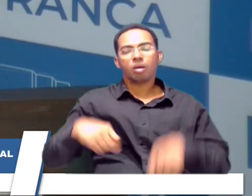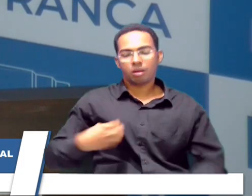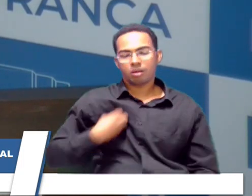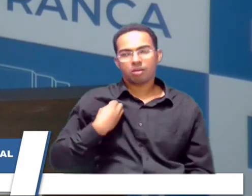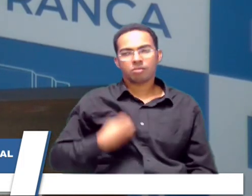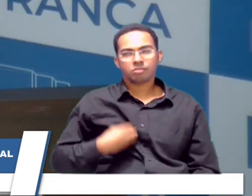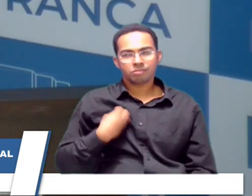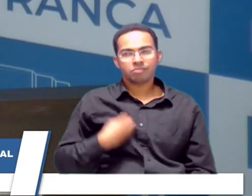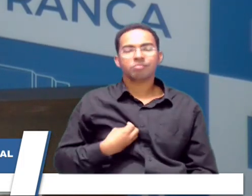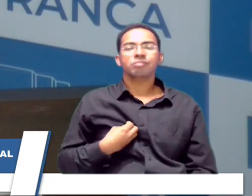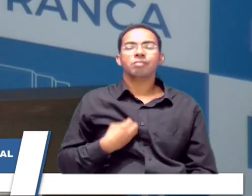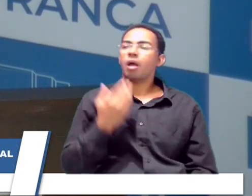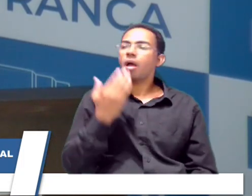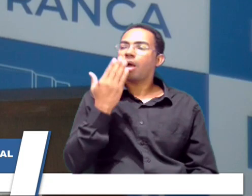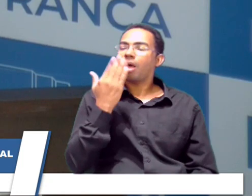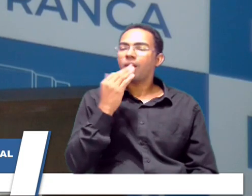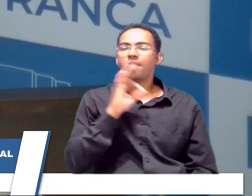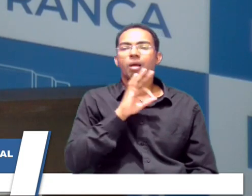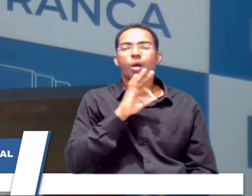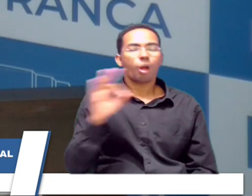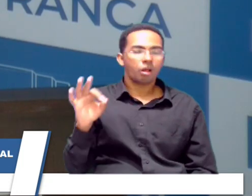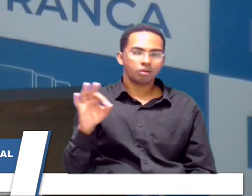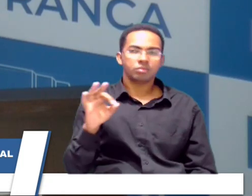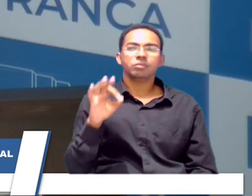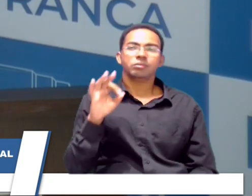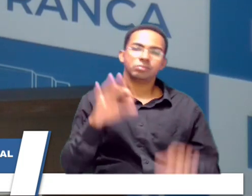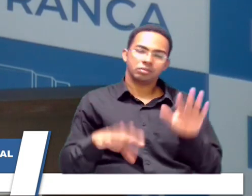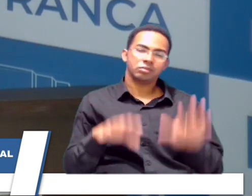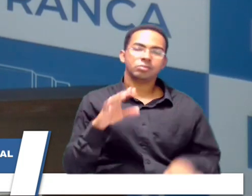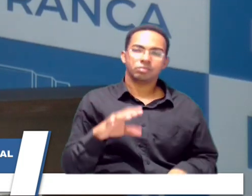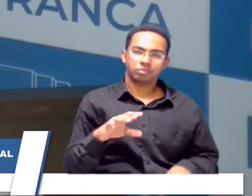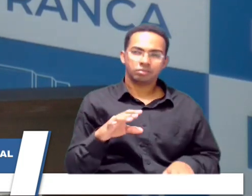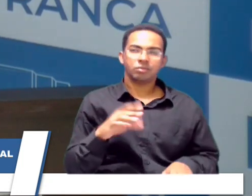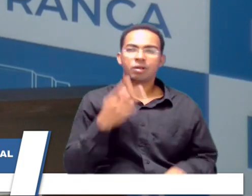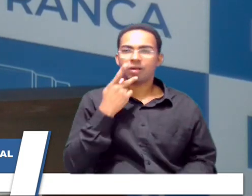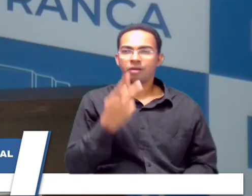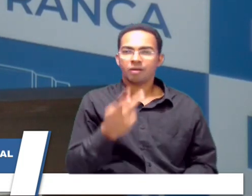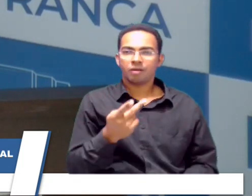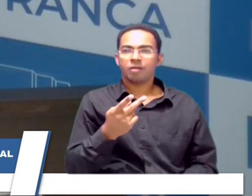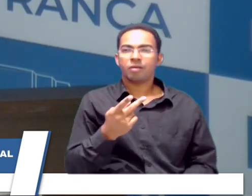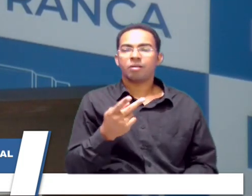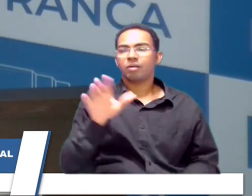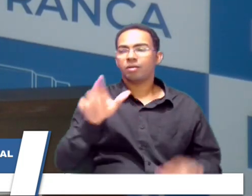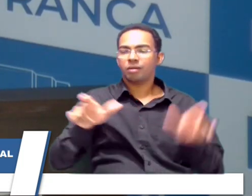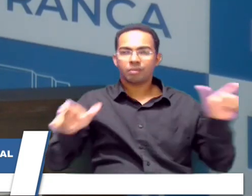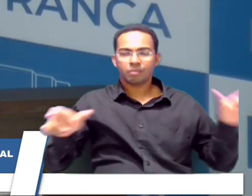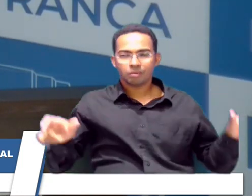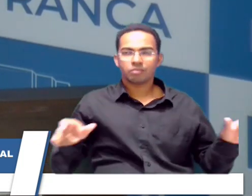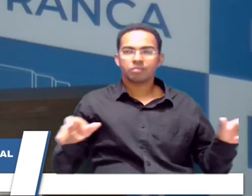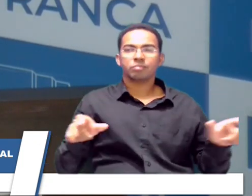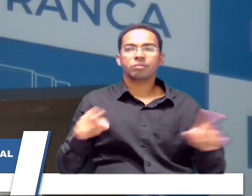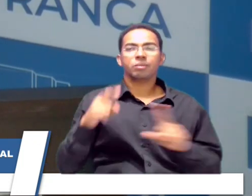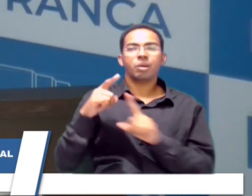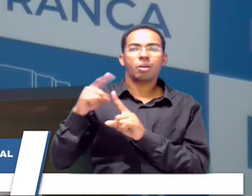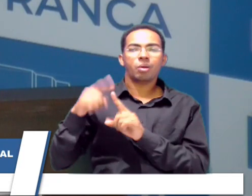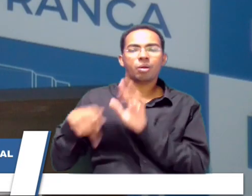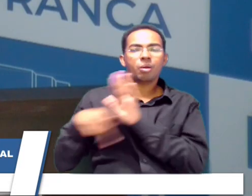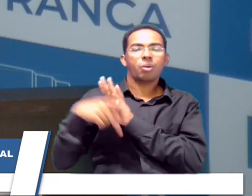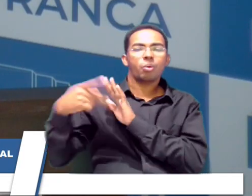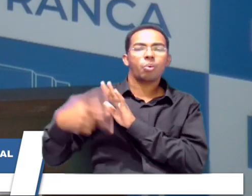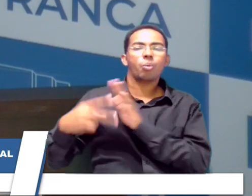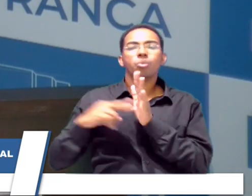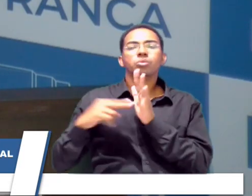condições de se alimentar. Às vezes, quando a gente fala para as pessoas típicas, o que é